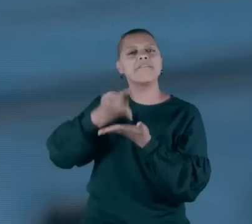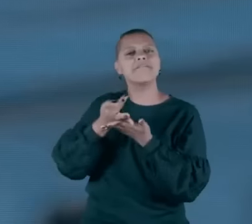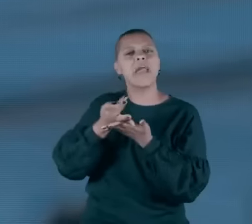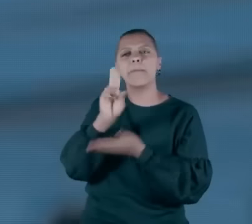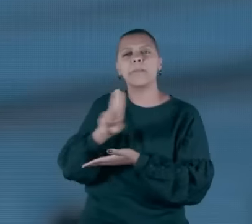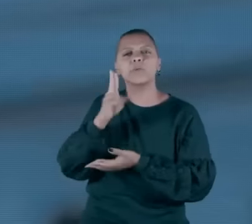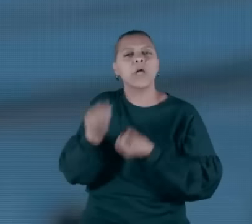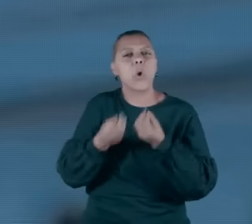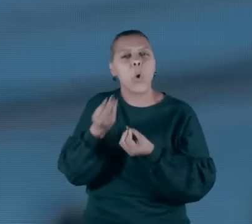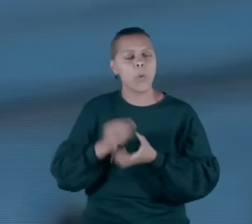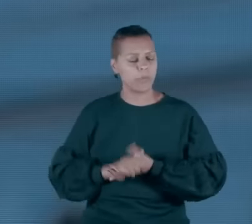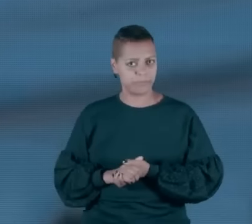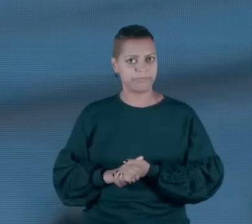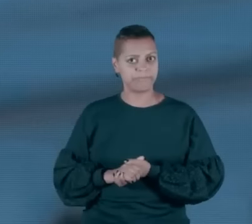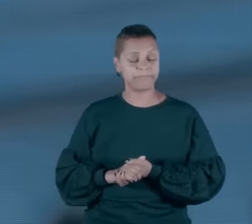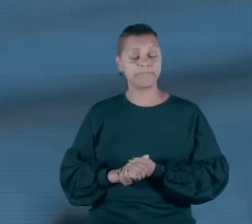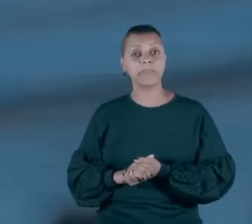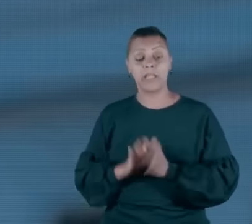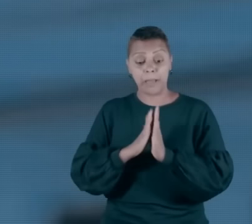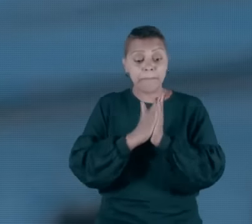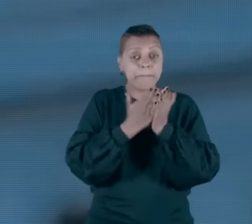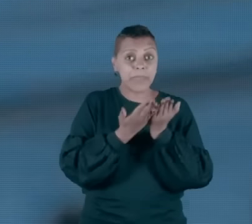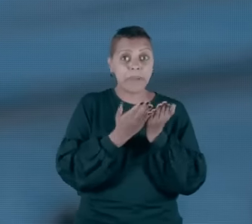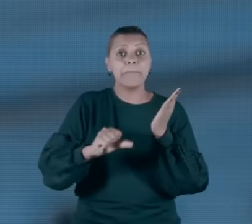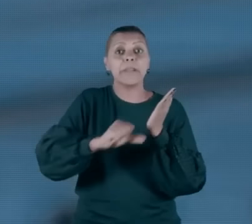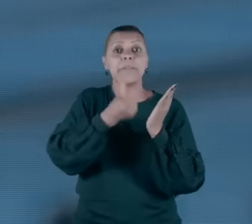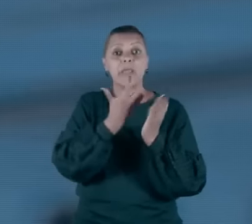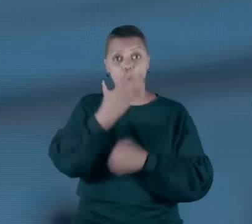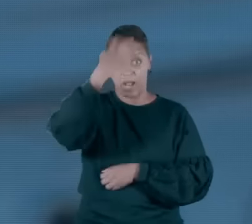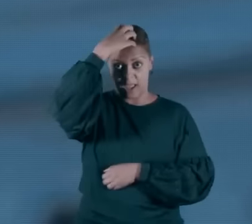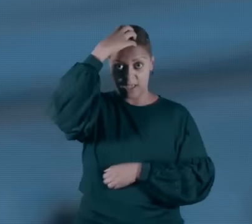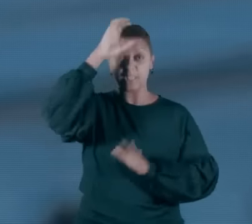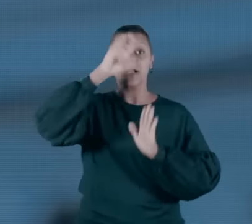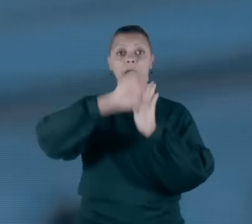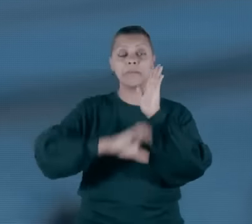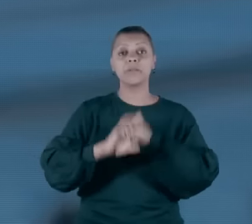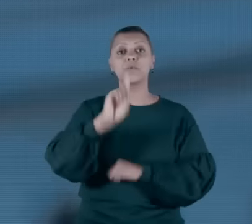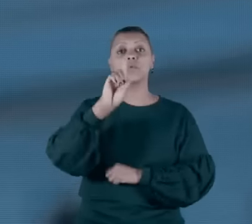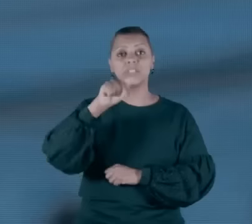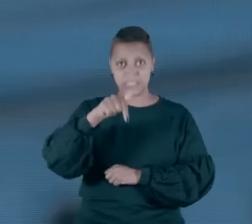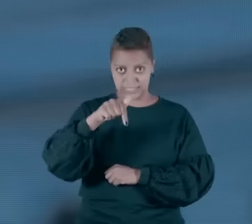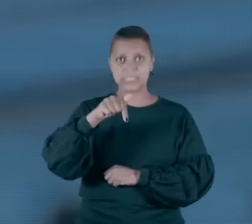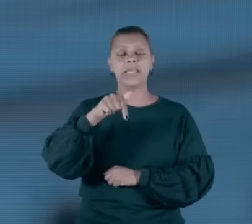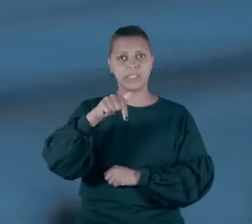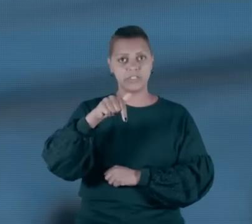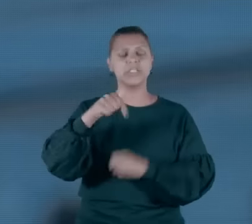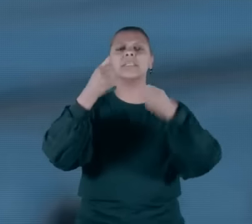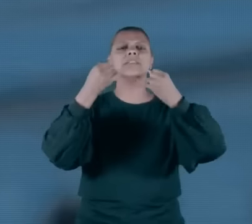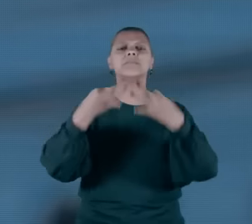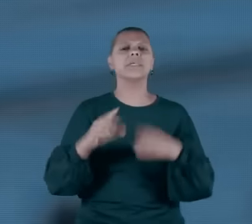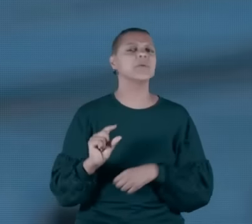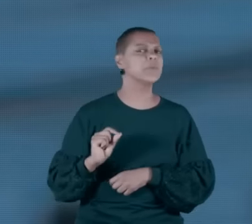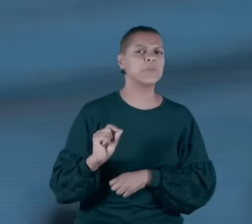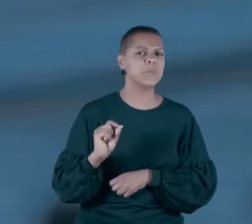que tá relatada ali na primeira no primeiro livro dos Reis Capítulo 17 nós vamos ler os primeiros Versículos